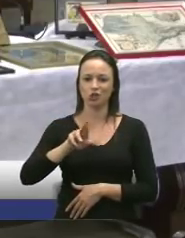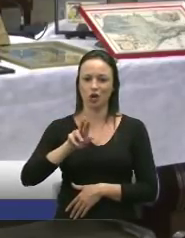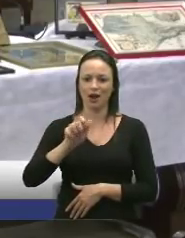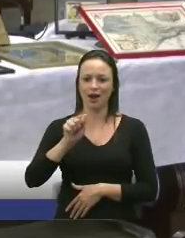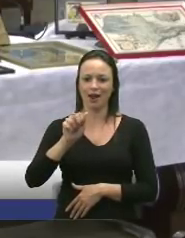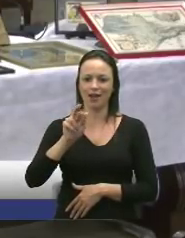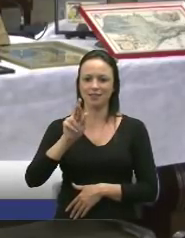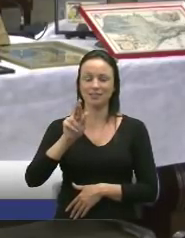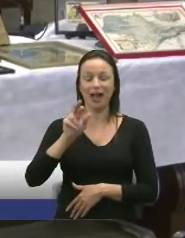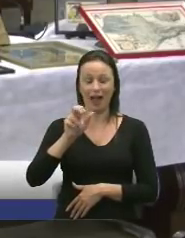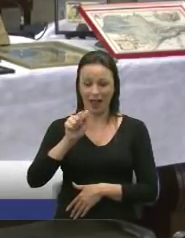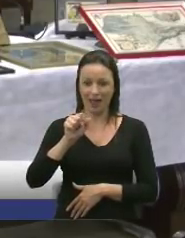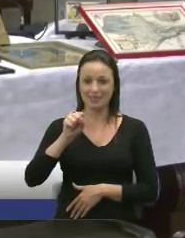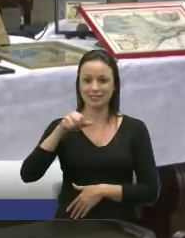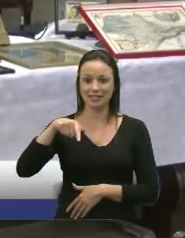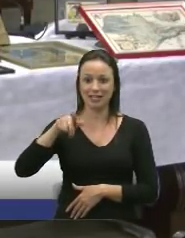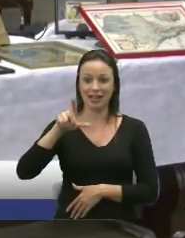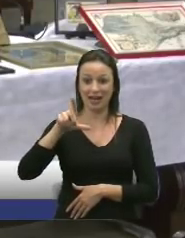Lembram?